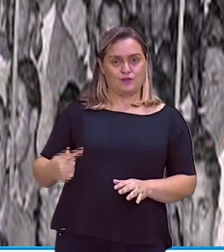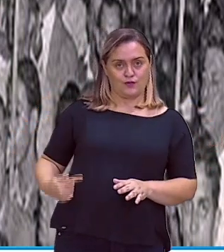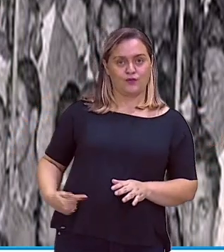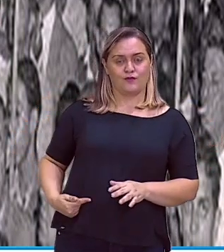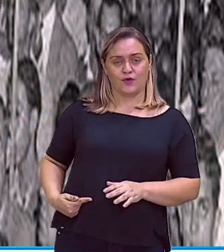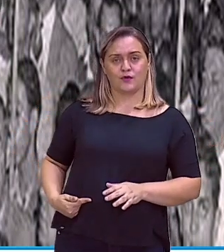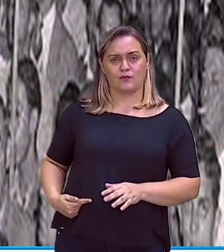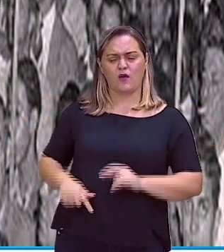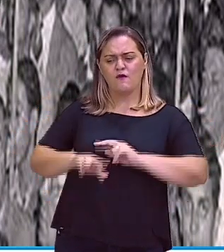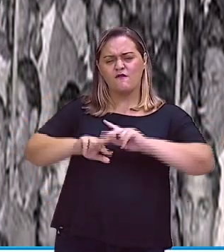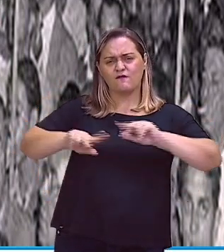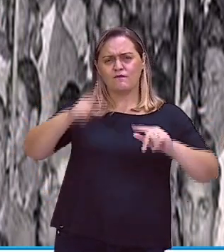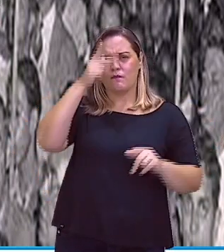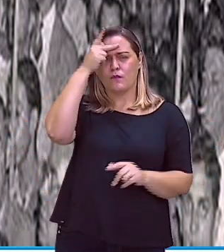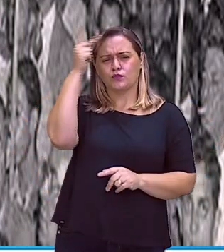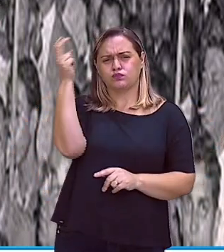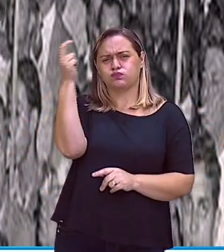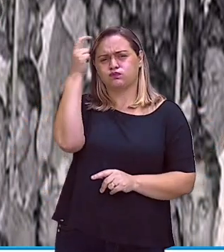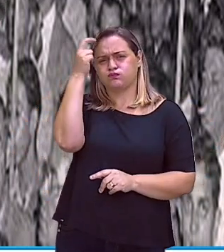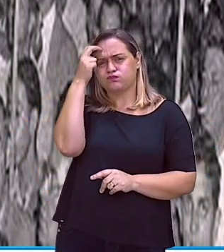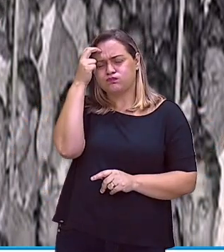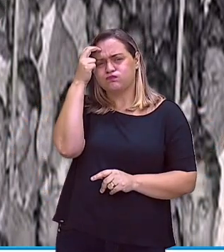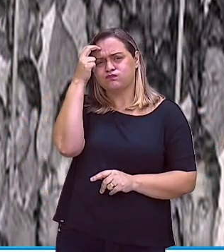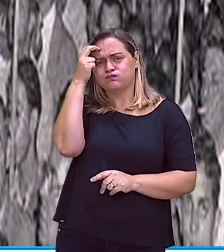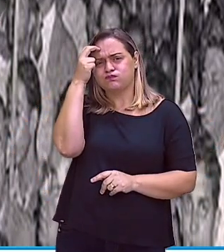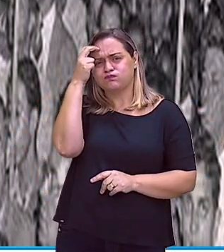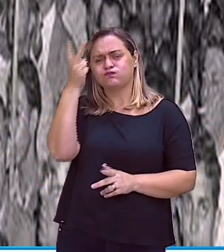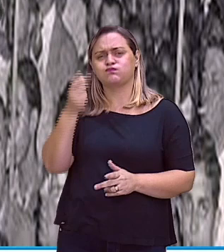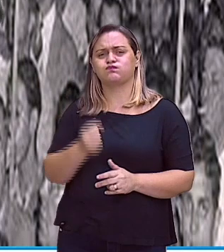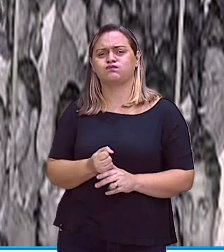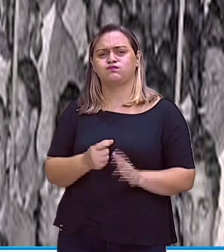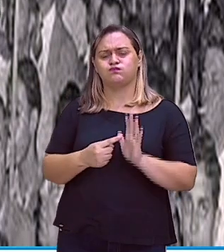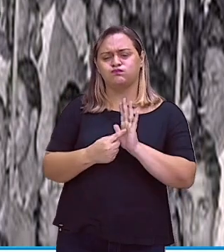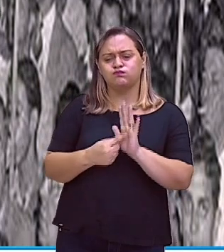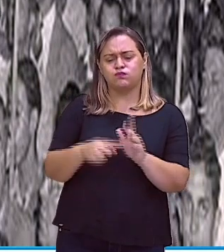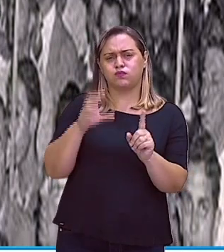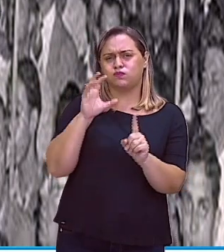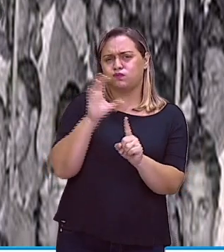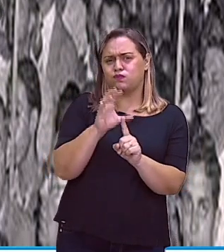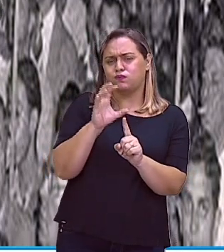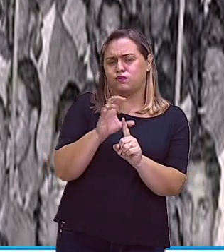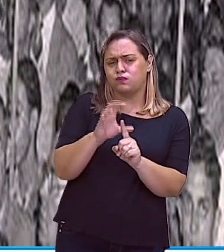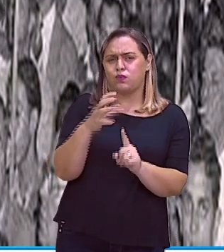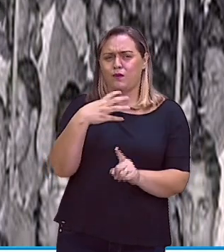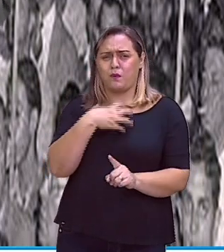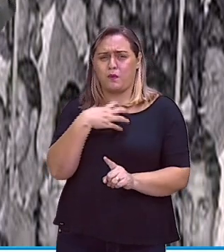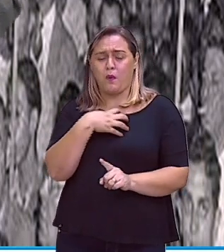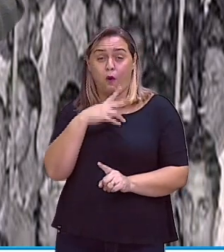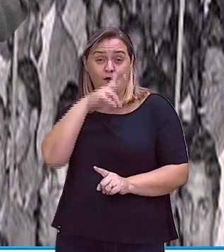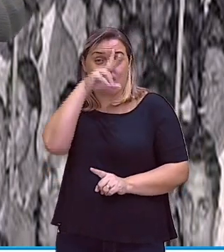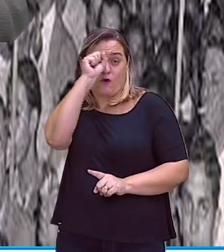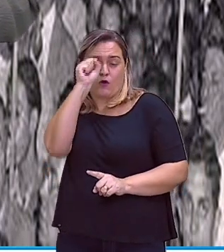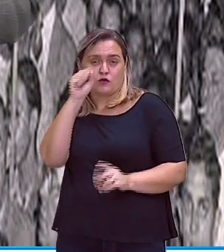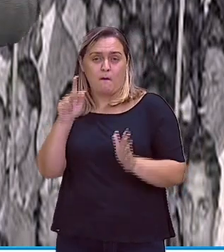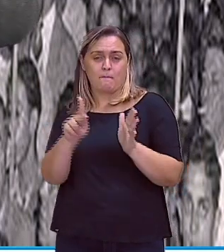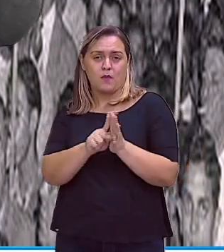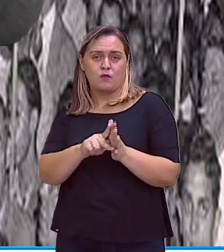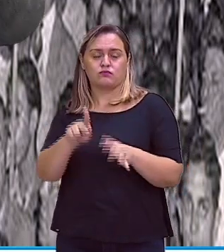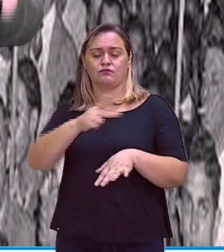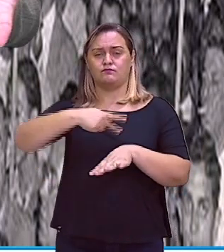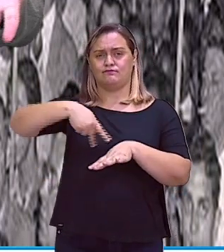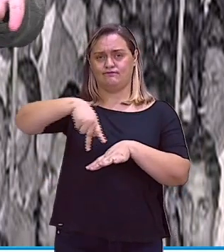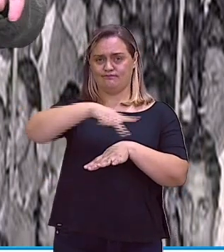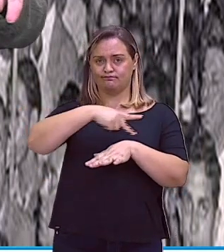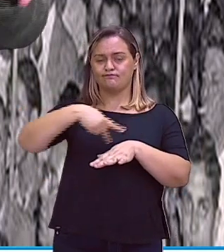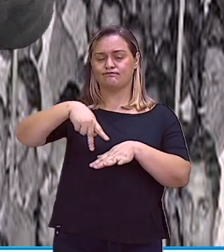da época procurou reforçar o sentimento de pertencimento brasileiro Vargas